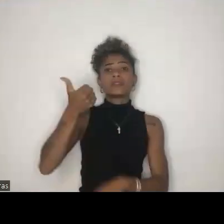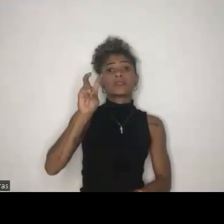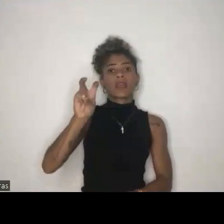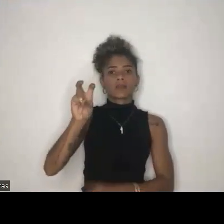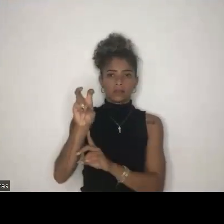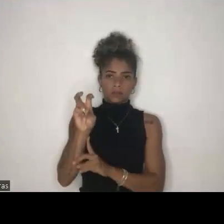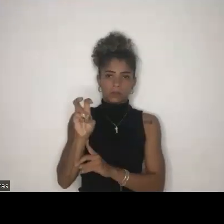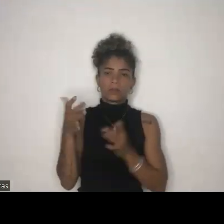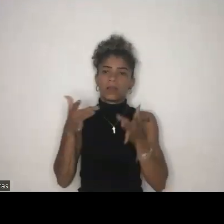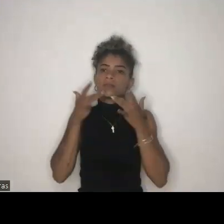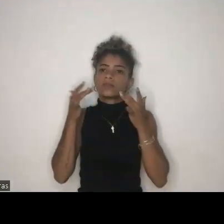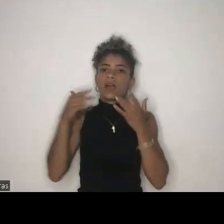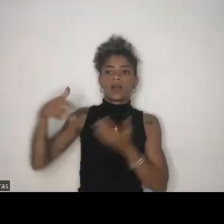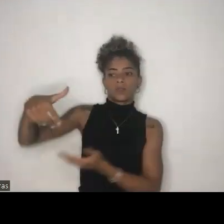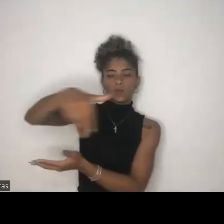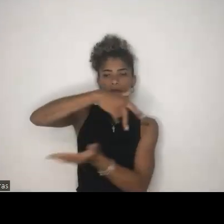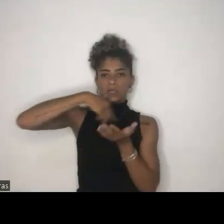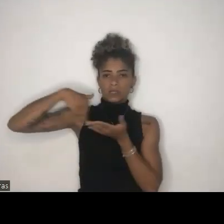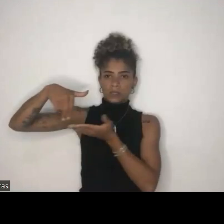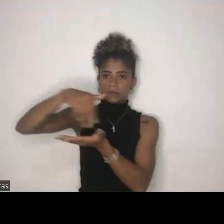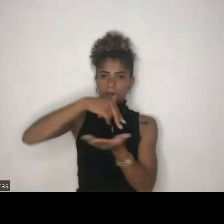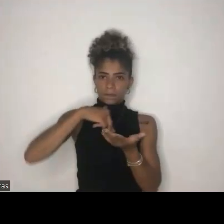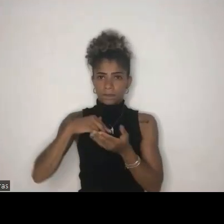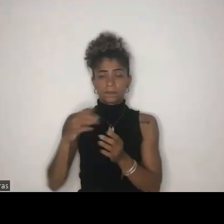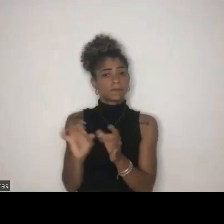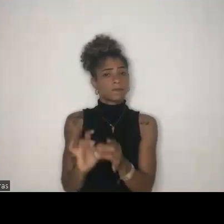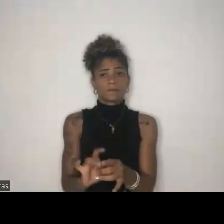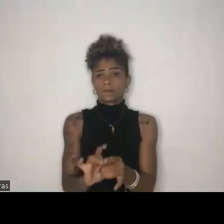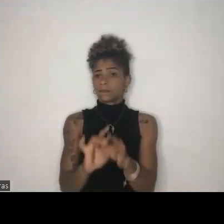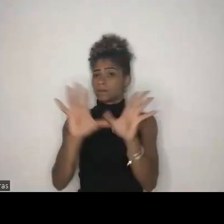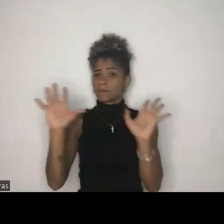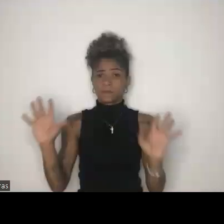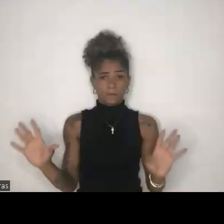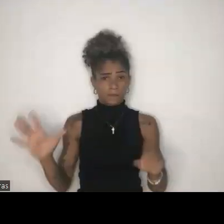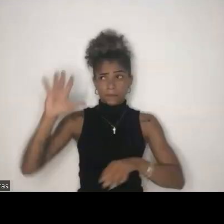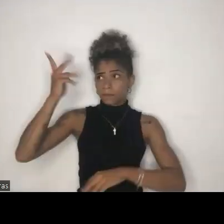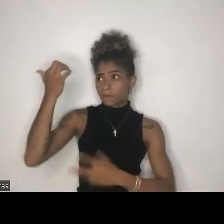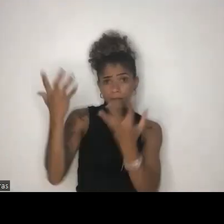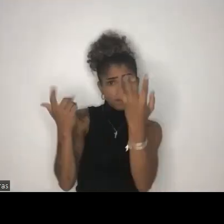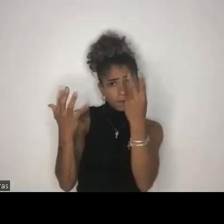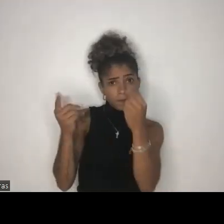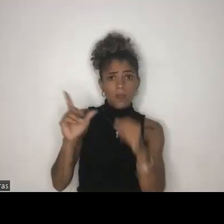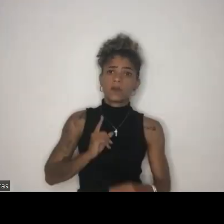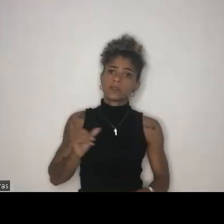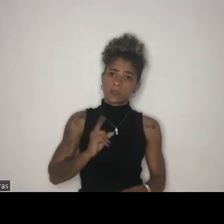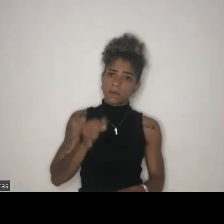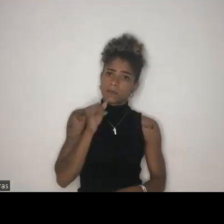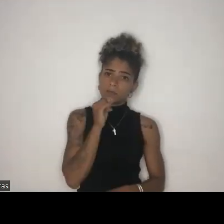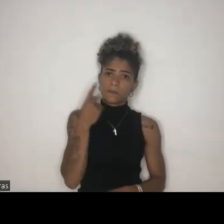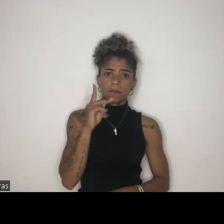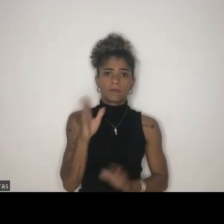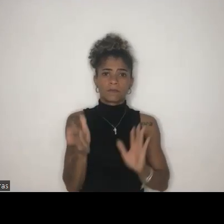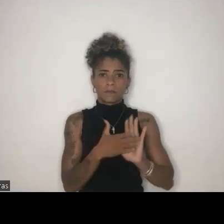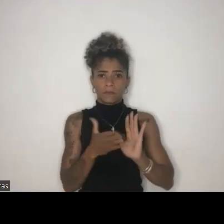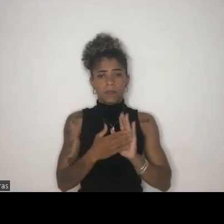teatro Dança e ópera a mão livre assim são feitos a mão né hoje em dia tem espetáculos desses que são